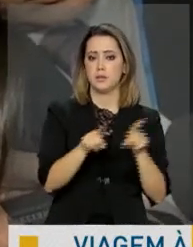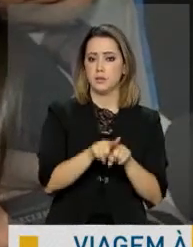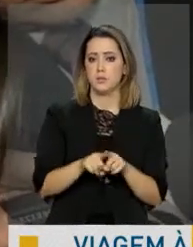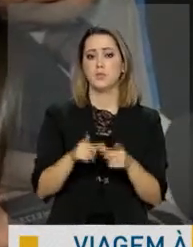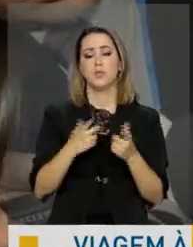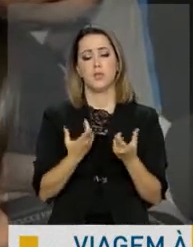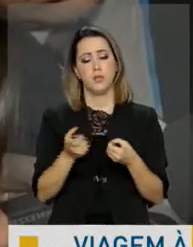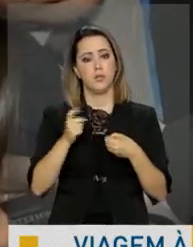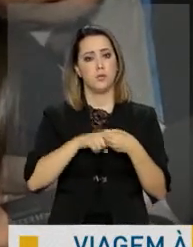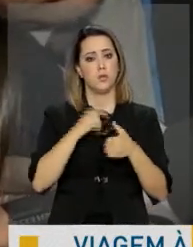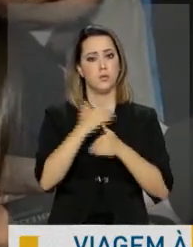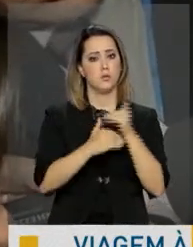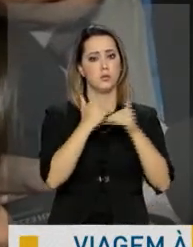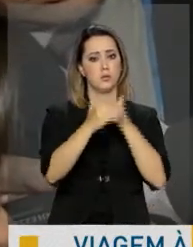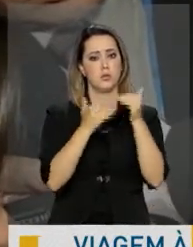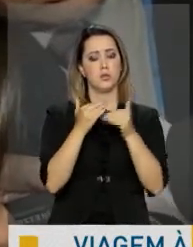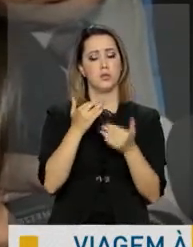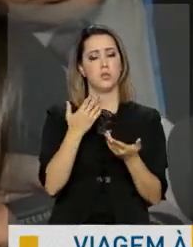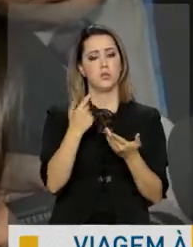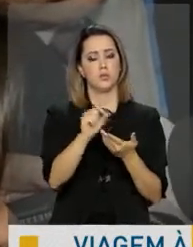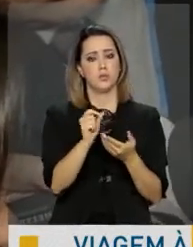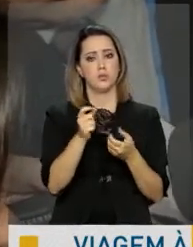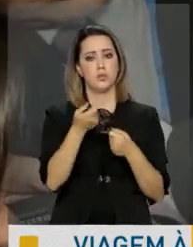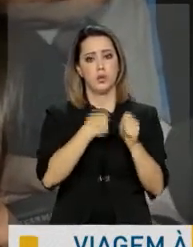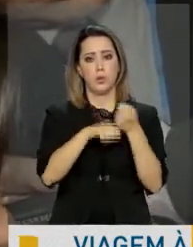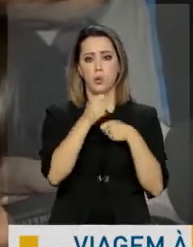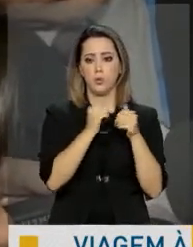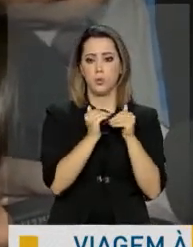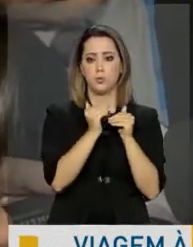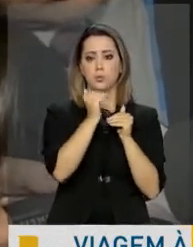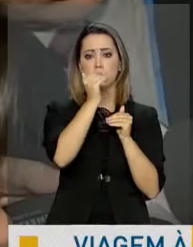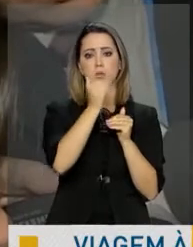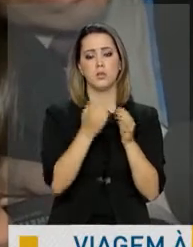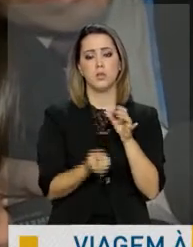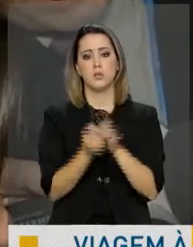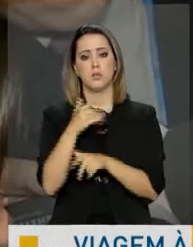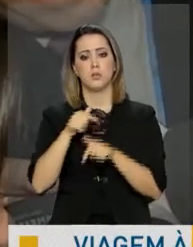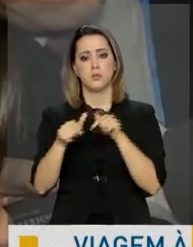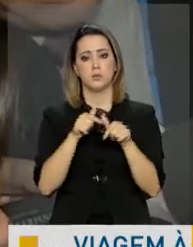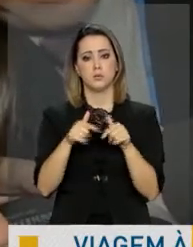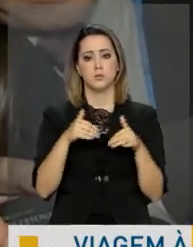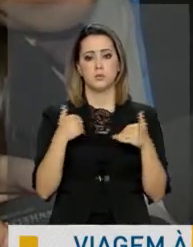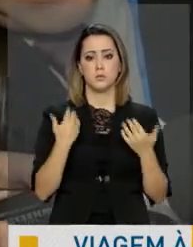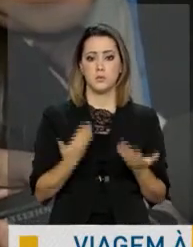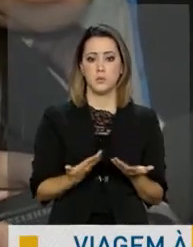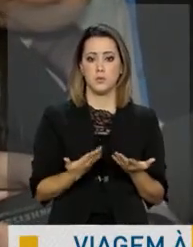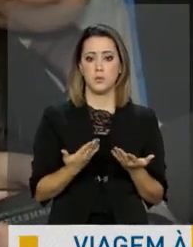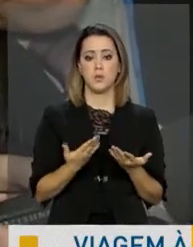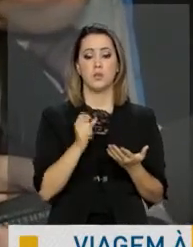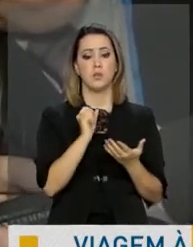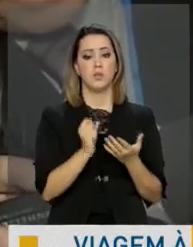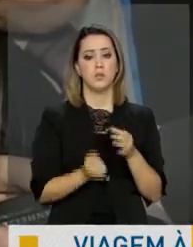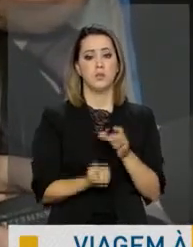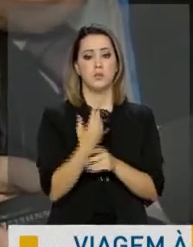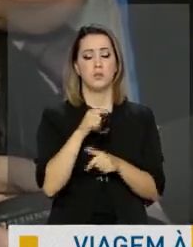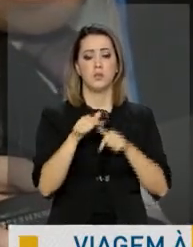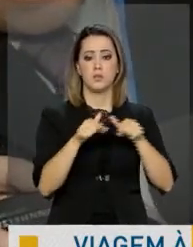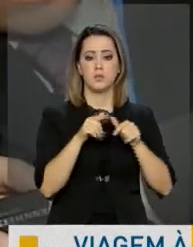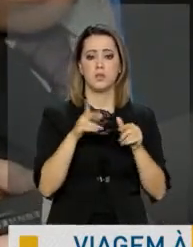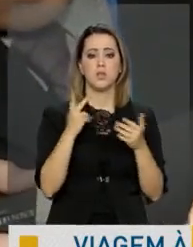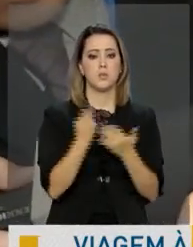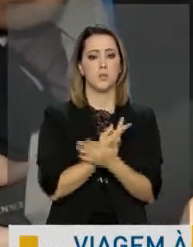de recuperação da economia brasileira. E a criação do emprego. Os empregos estão sendo criados, já